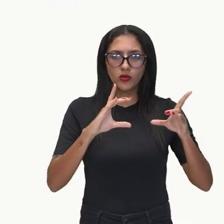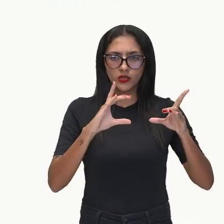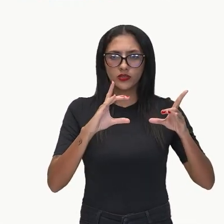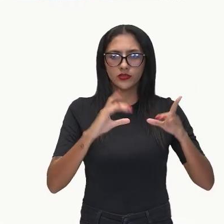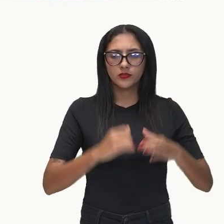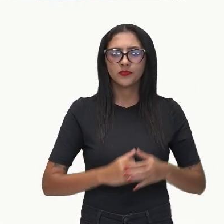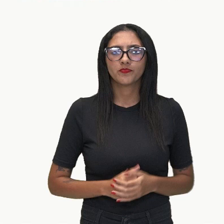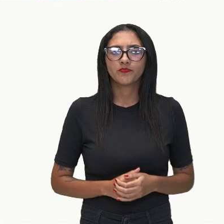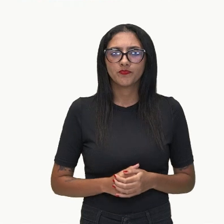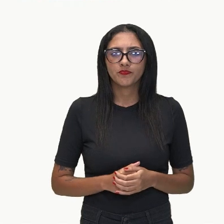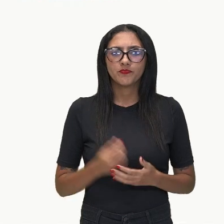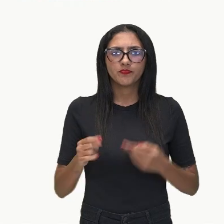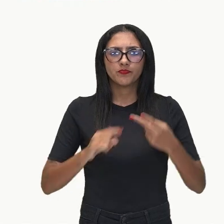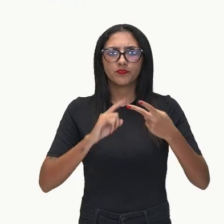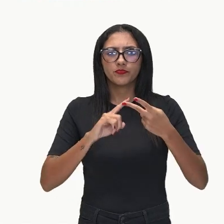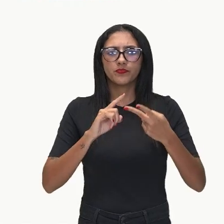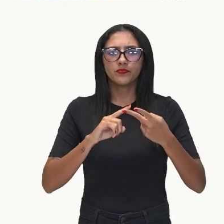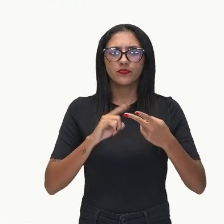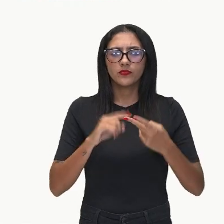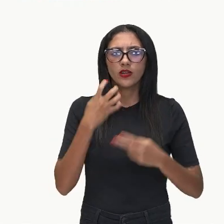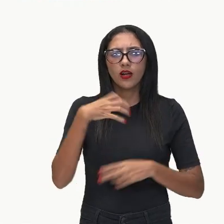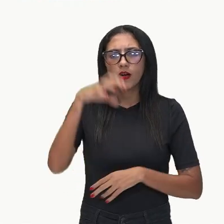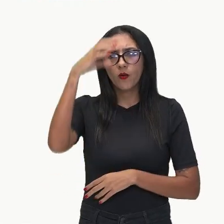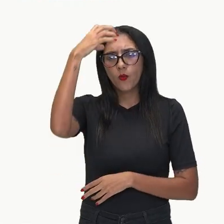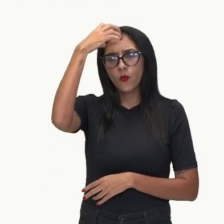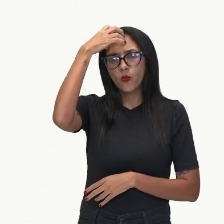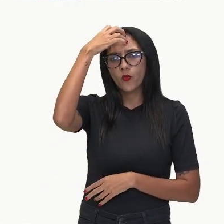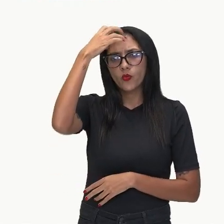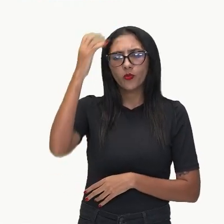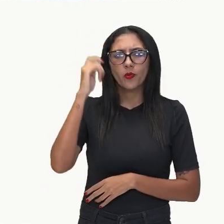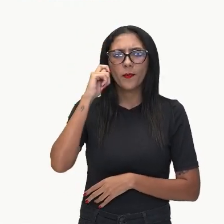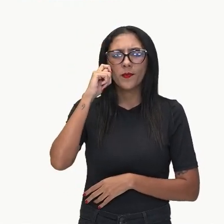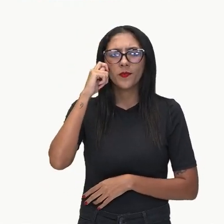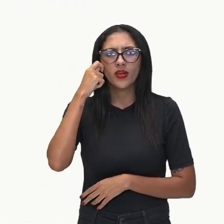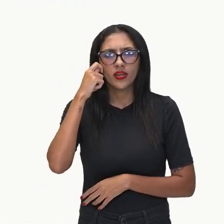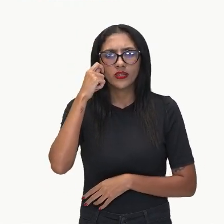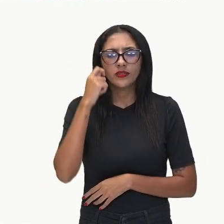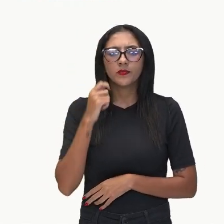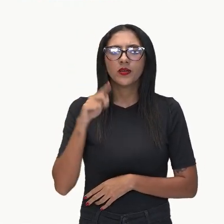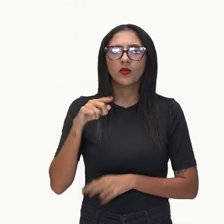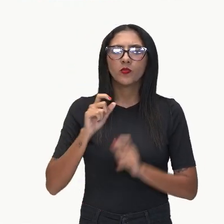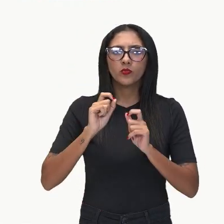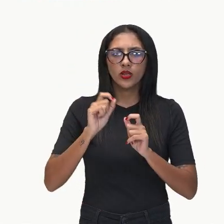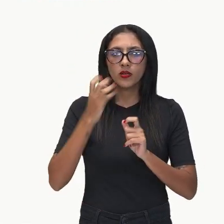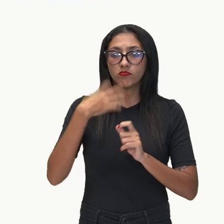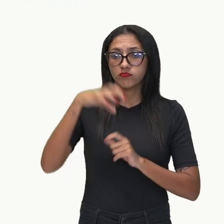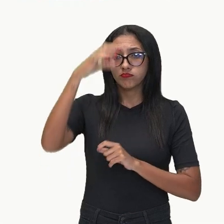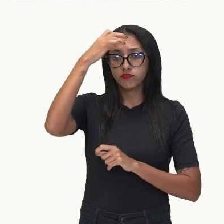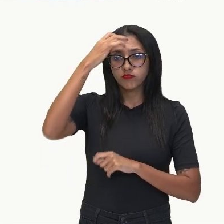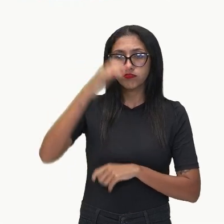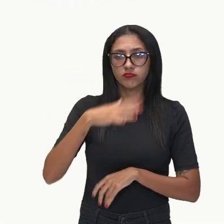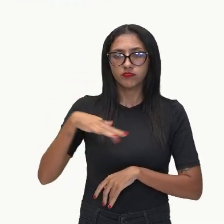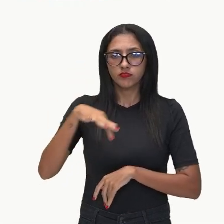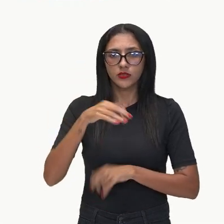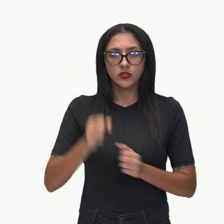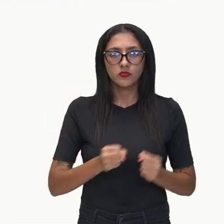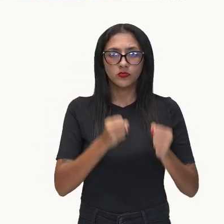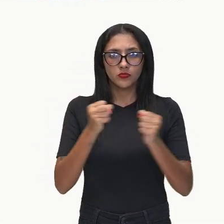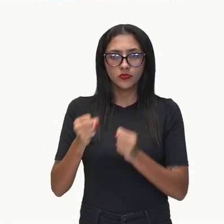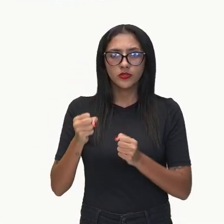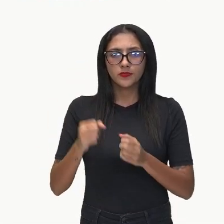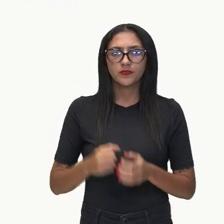nós temos aqui a coroa, esse símbolo da coroa, nós tínhamos monarquia, aí nós tínhamos